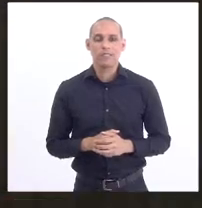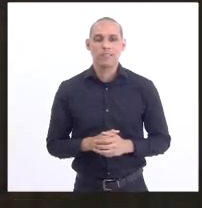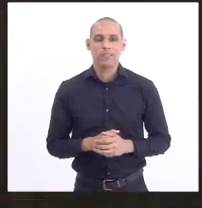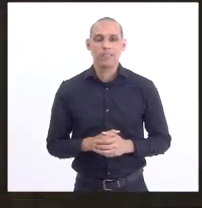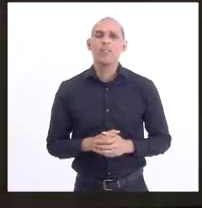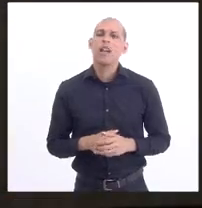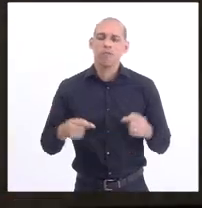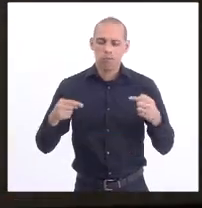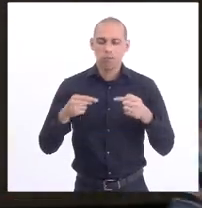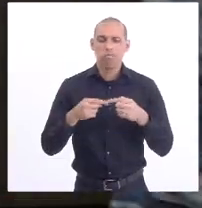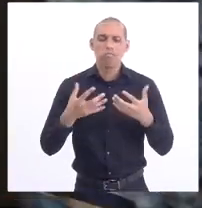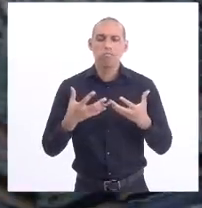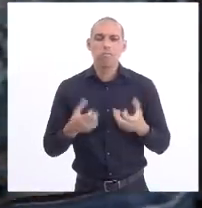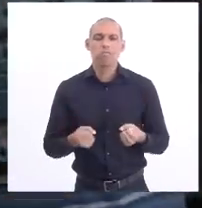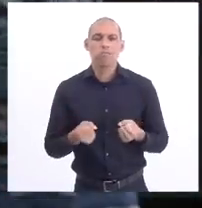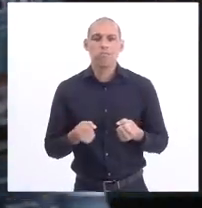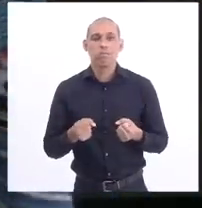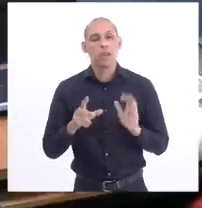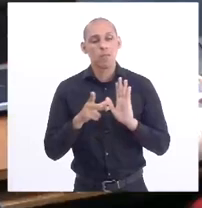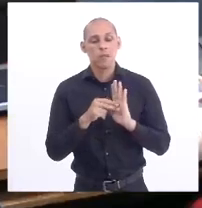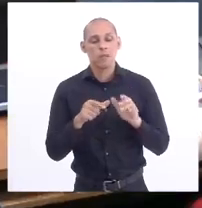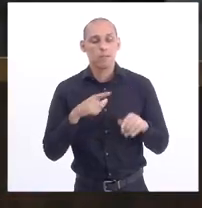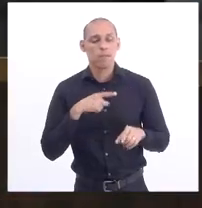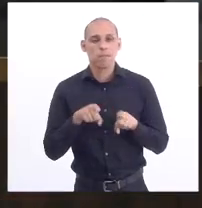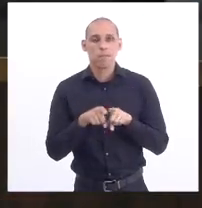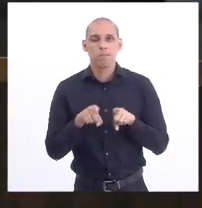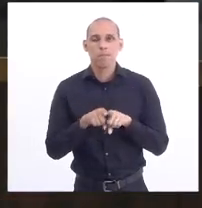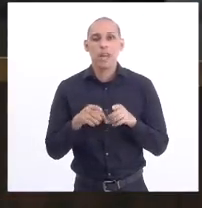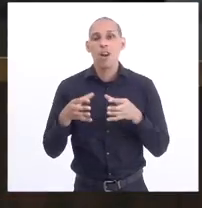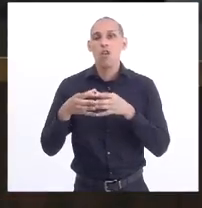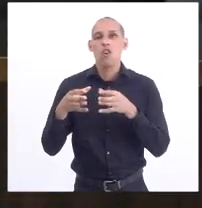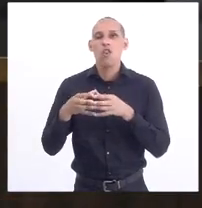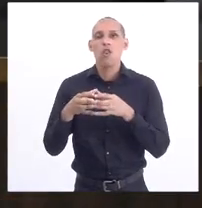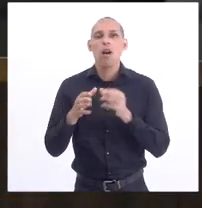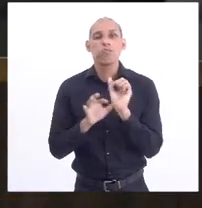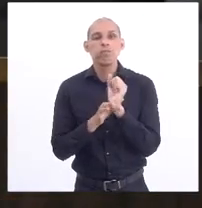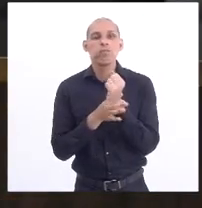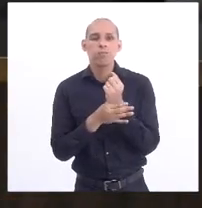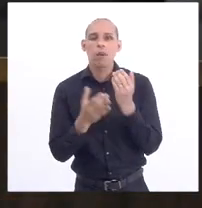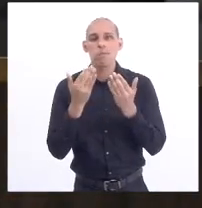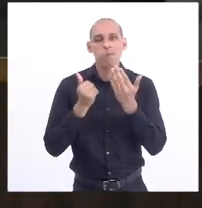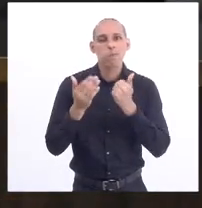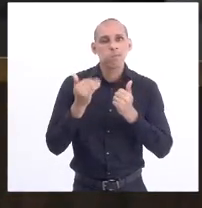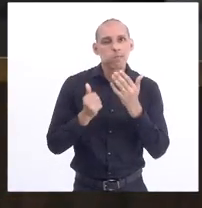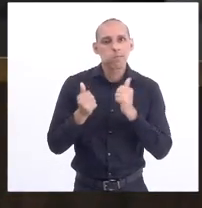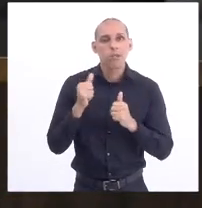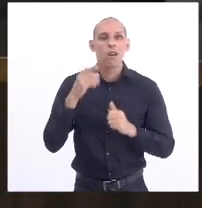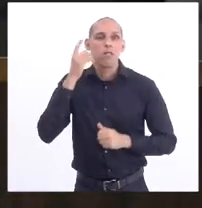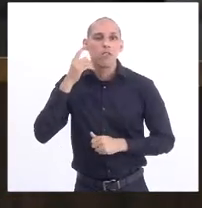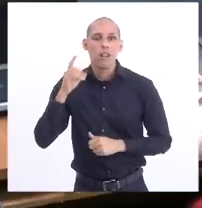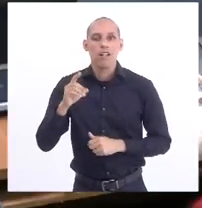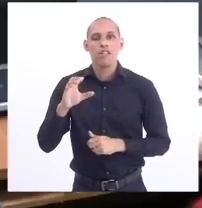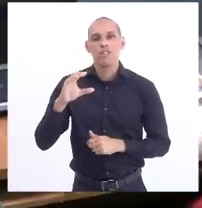Parecer favorável com emendas. Pela Comissão de Segurança Alimentar, deputado Charles Batista.